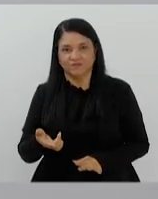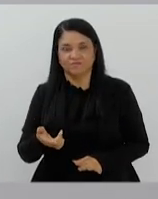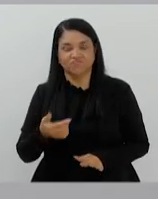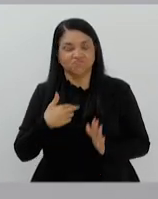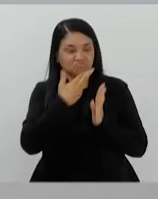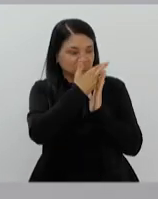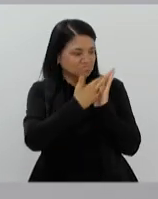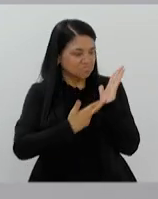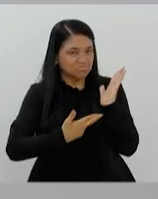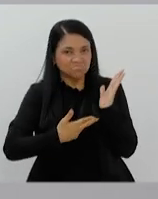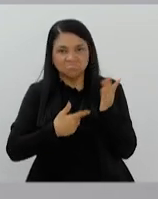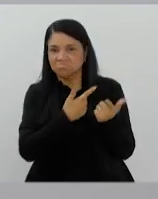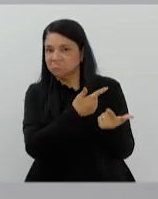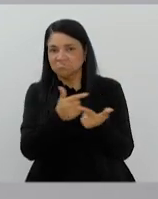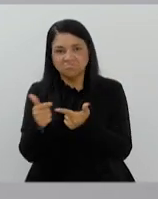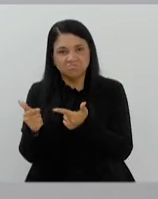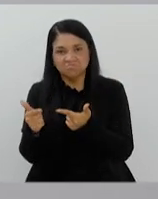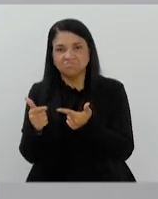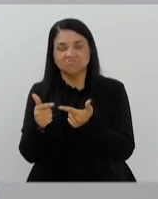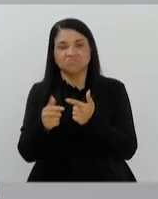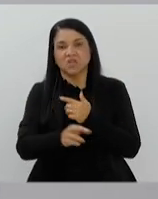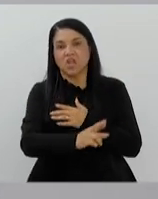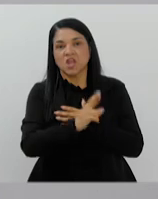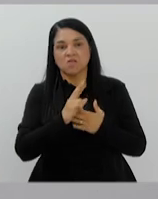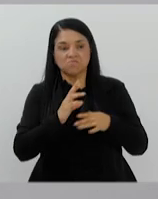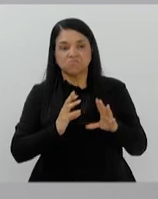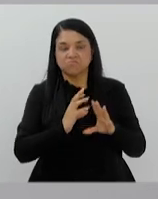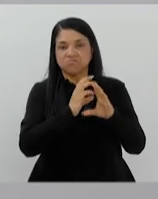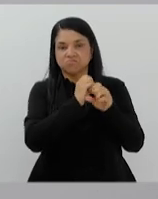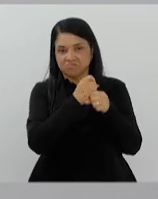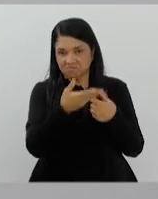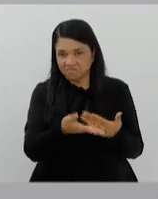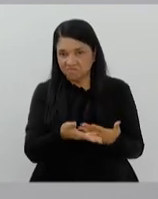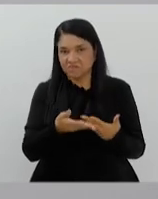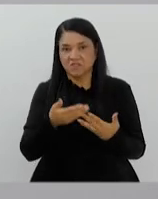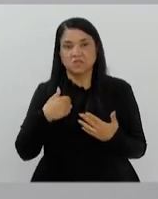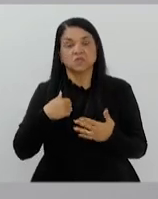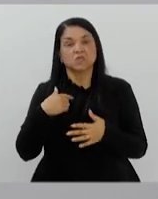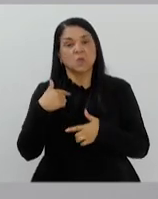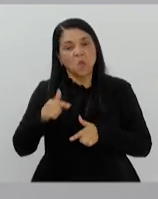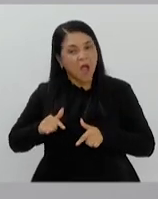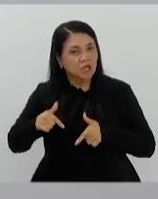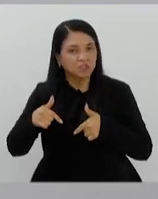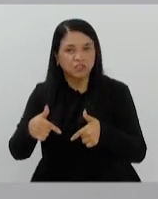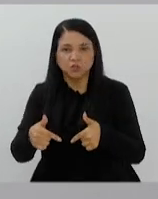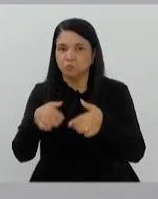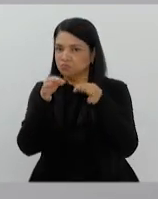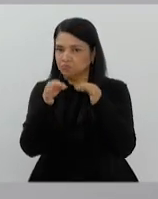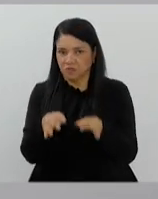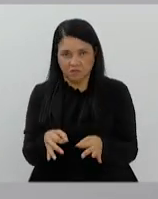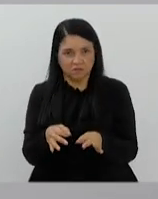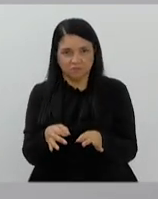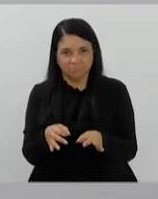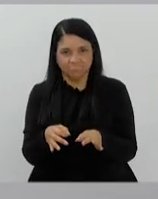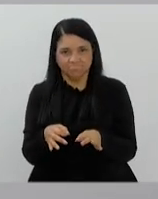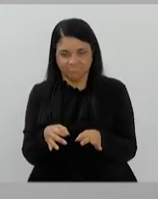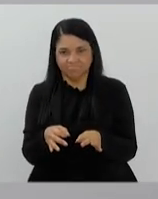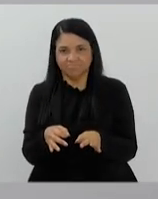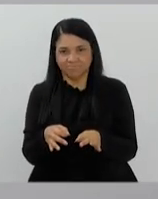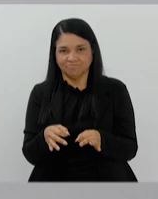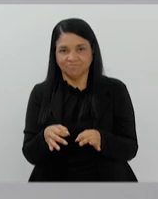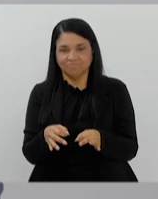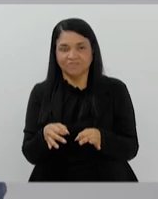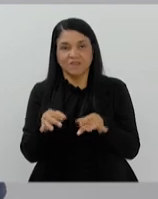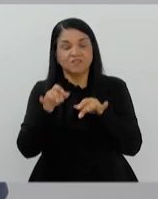relatórios de de de de resultado não agiu com o zelo necessário as boas práticas da da